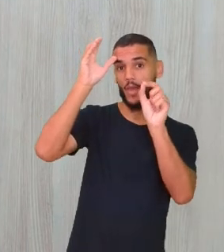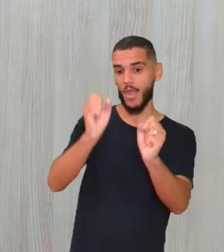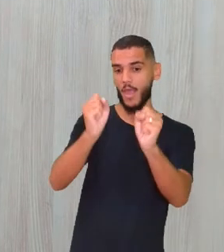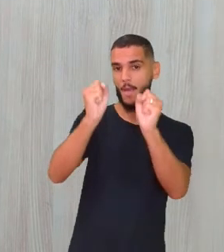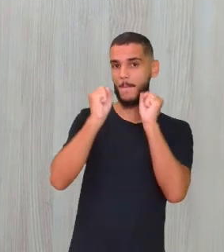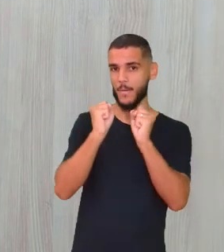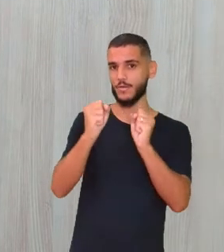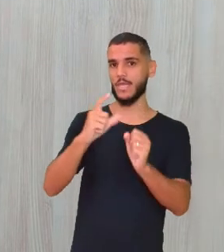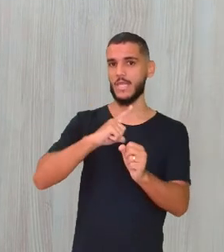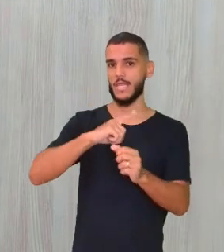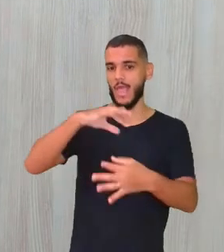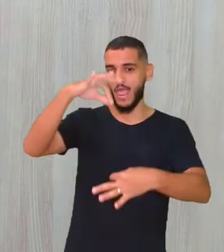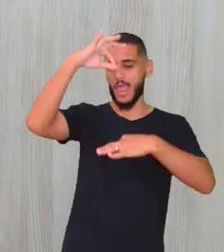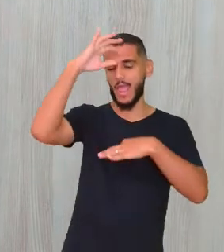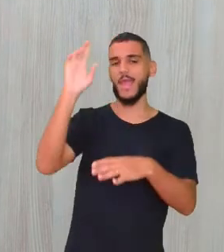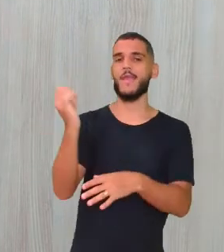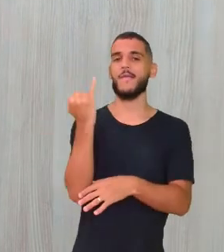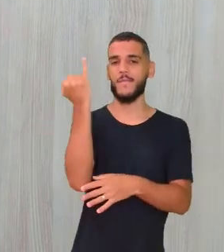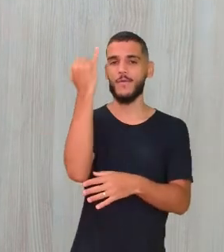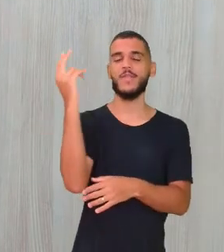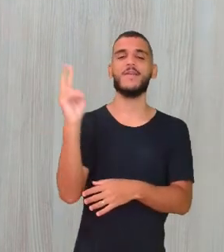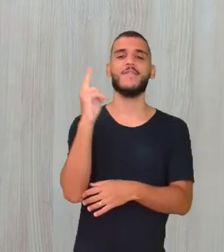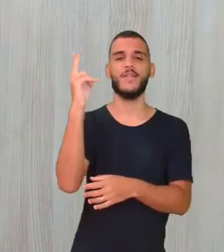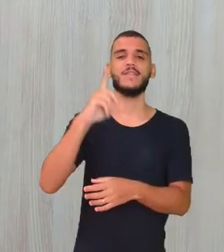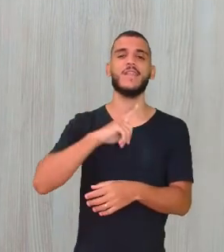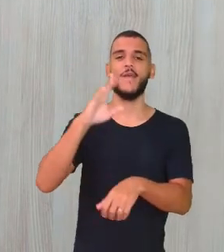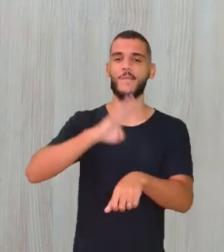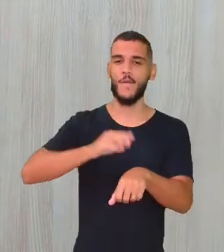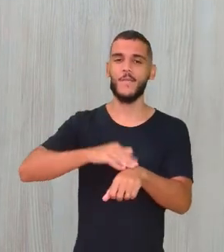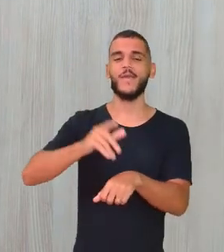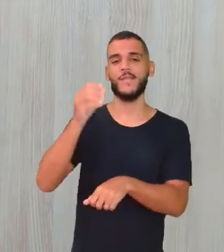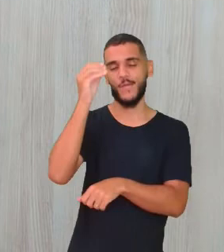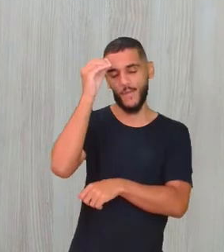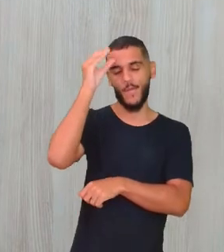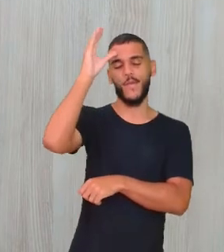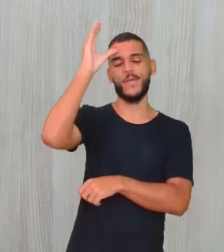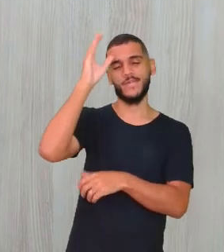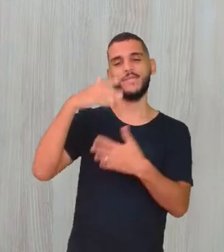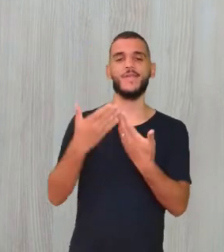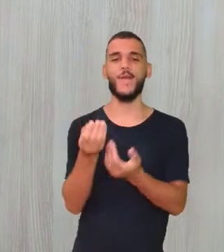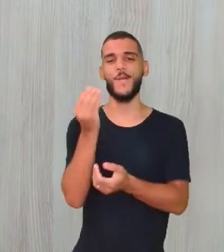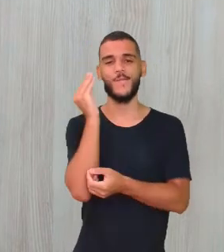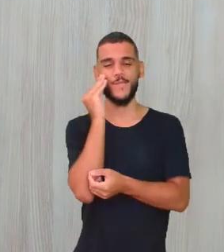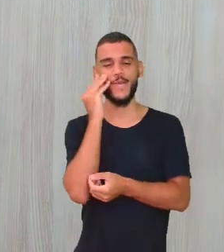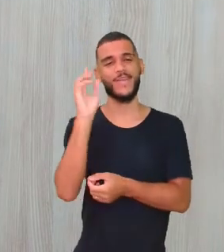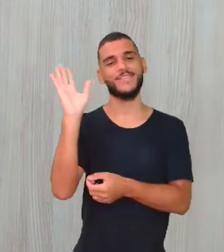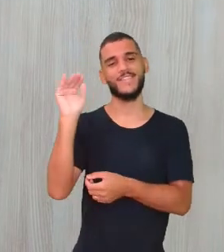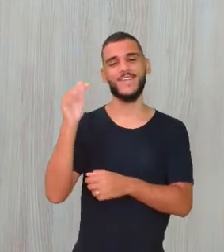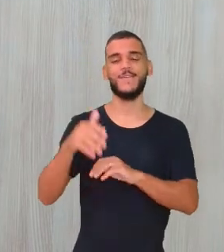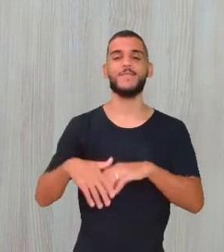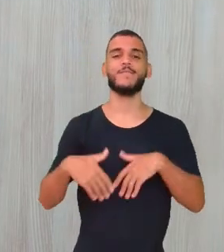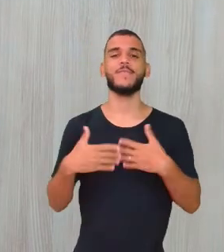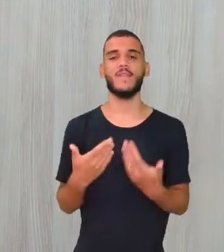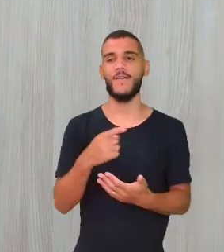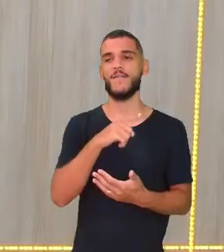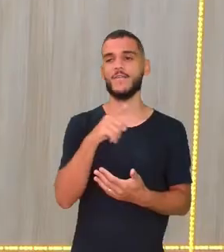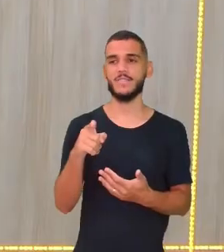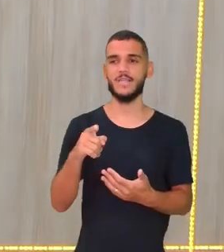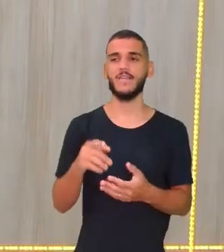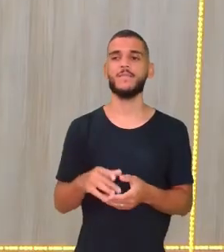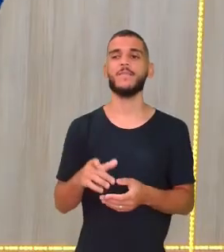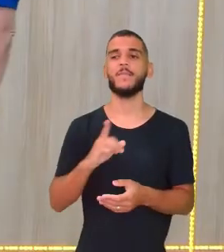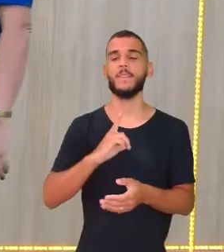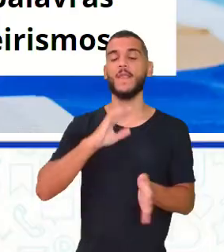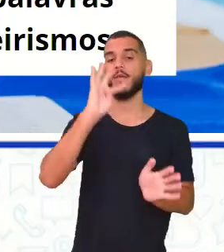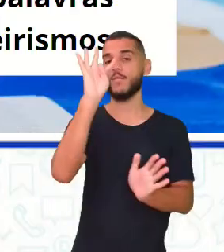importante que a gente valorize esses momentos de conhecimento, tá? Um beijo e até a próxima. Então, minha gente, agora é com vocês. Eu deixo